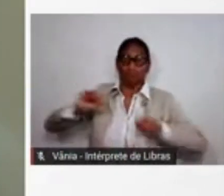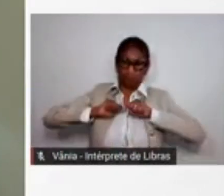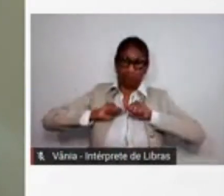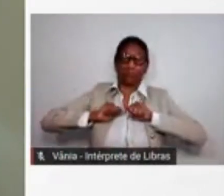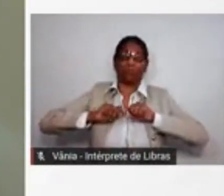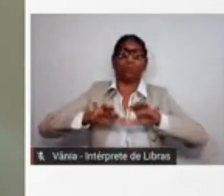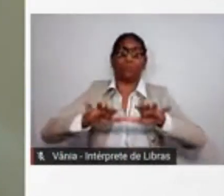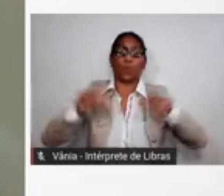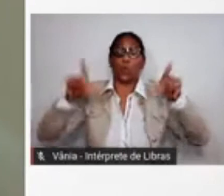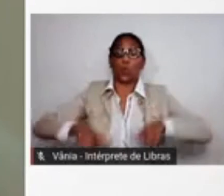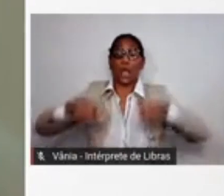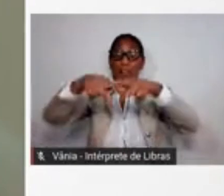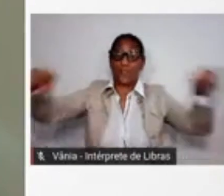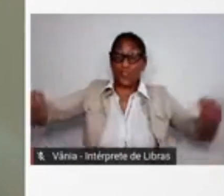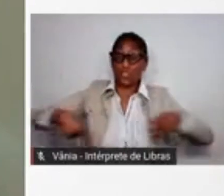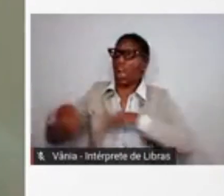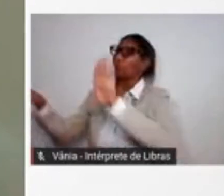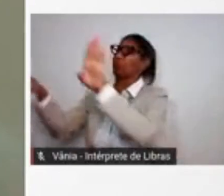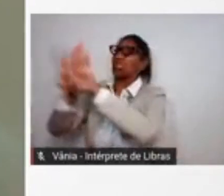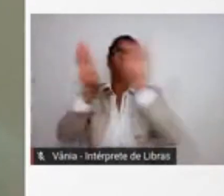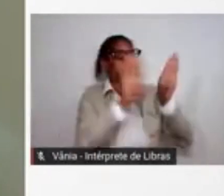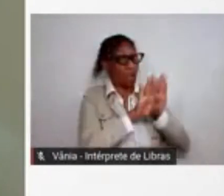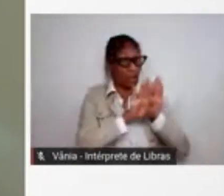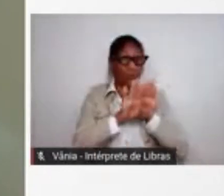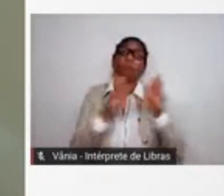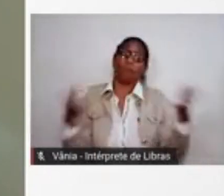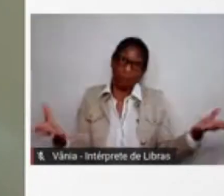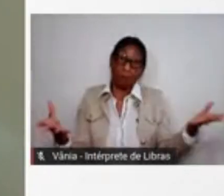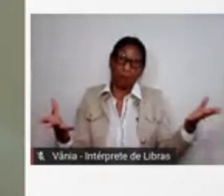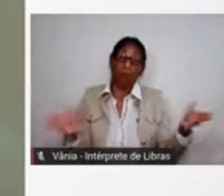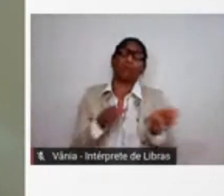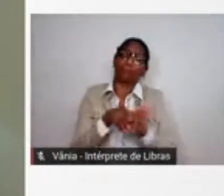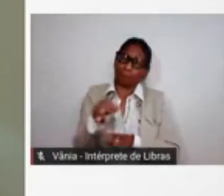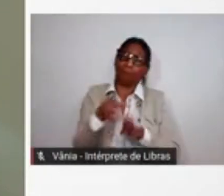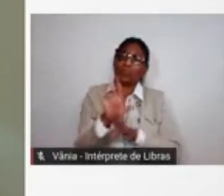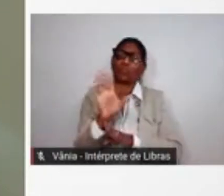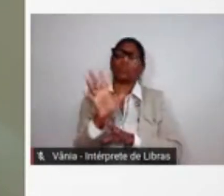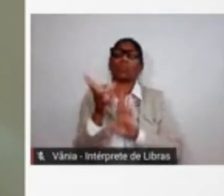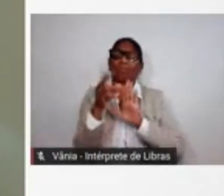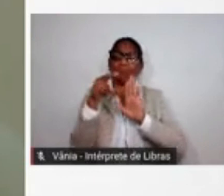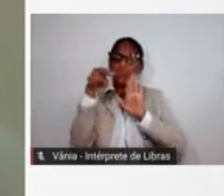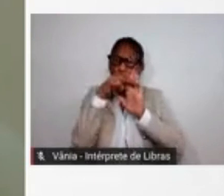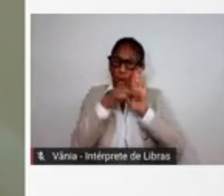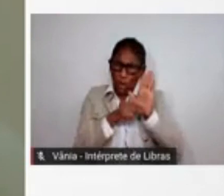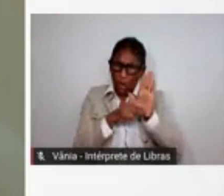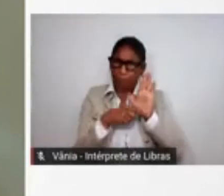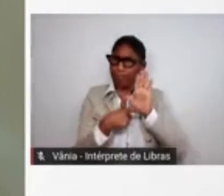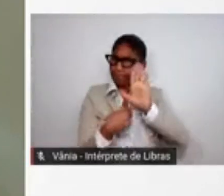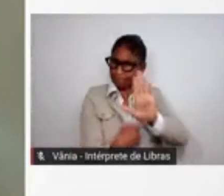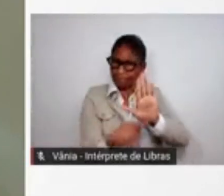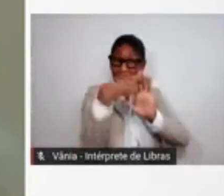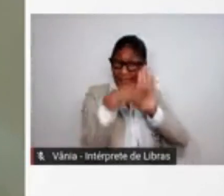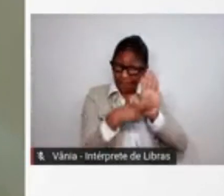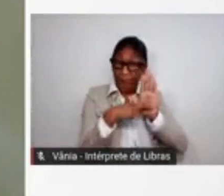num ambiente fechado, enfim, uma série de instruções, de normativas que, se forem cumpridas,